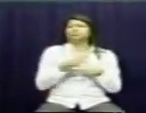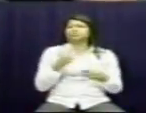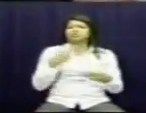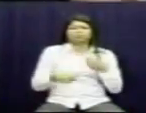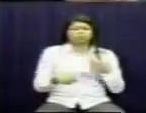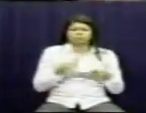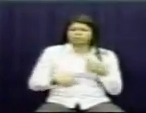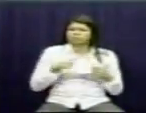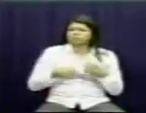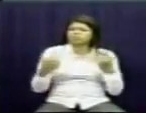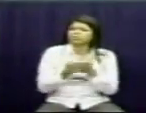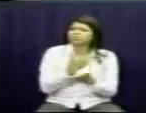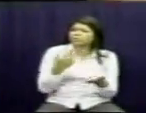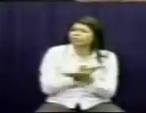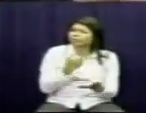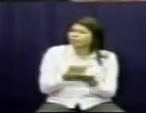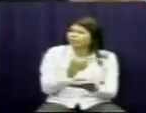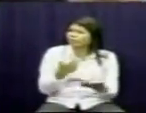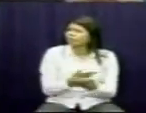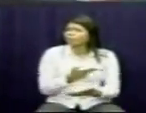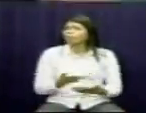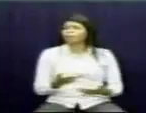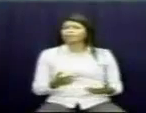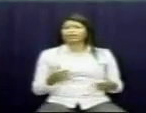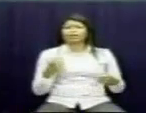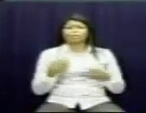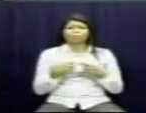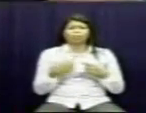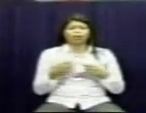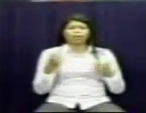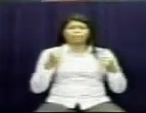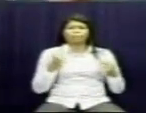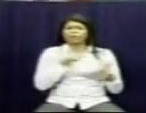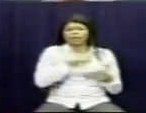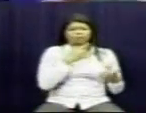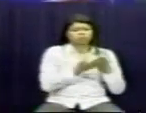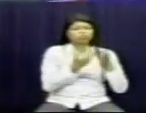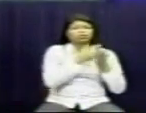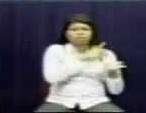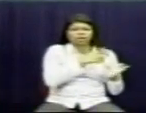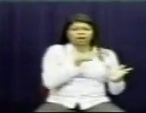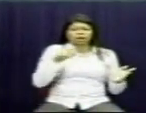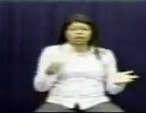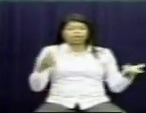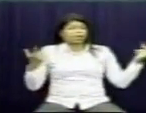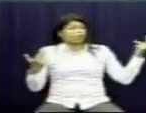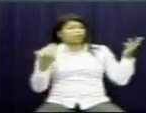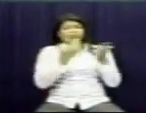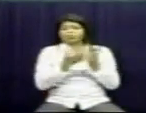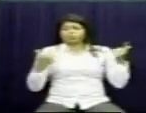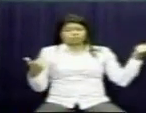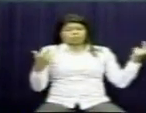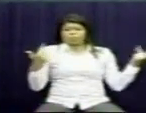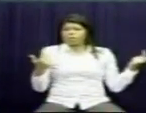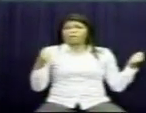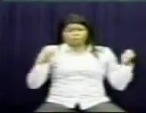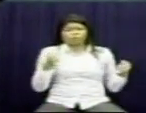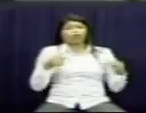têm déficit de atuação no interior e nas regiões periféricas, tanto quanto o médico. E